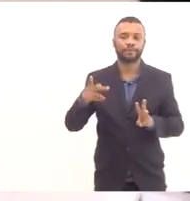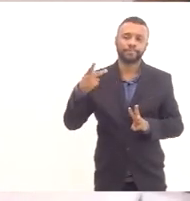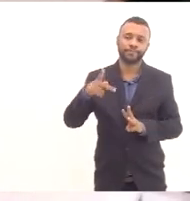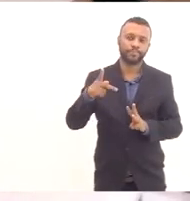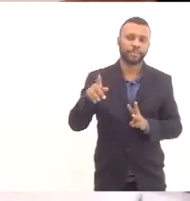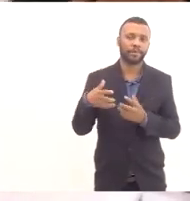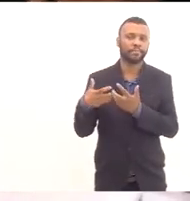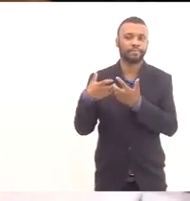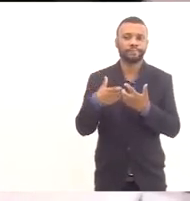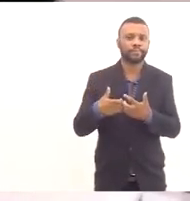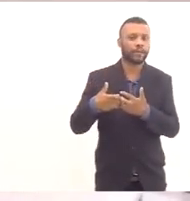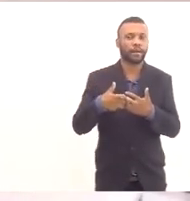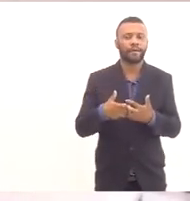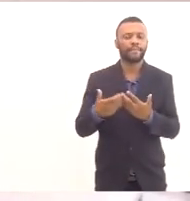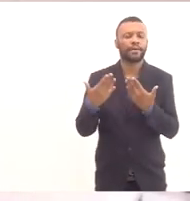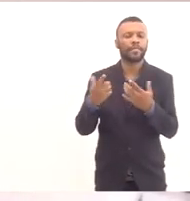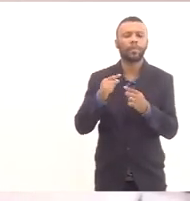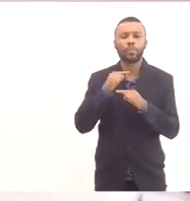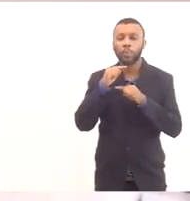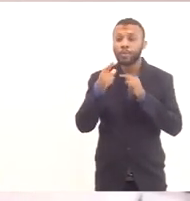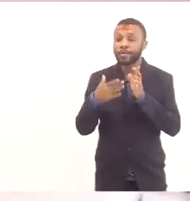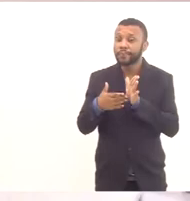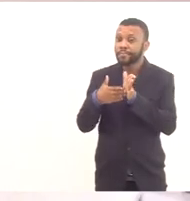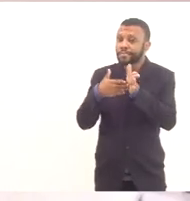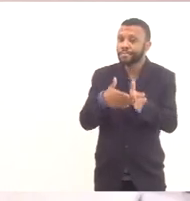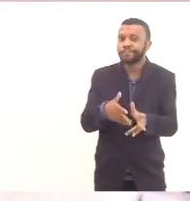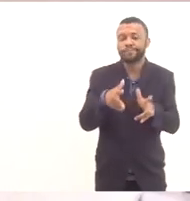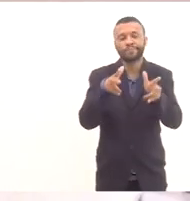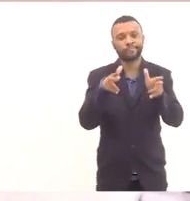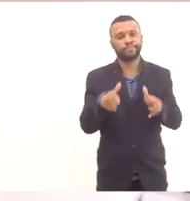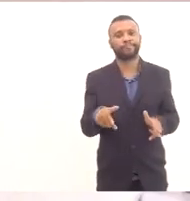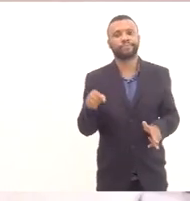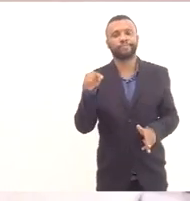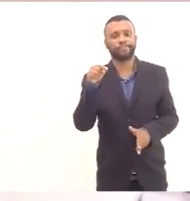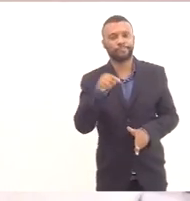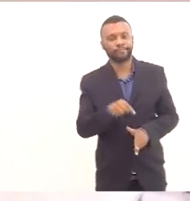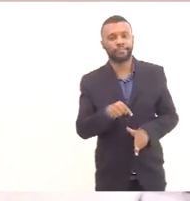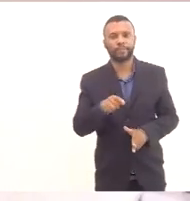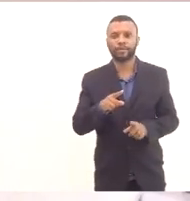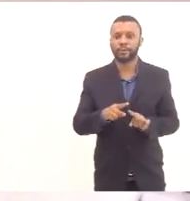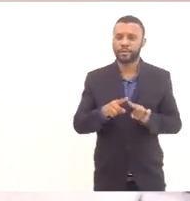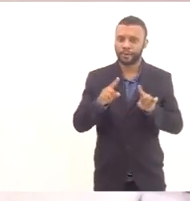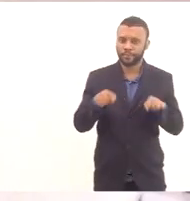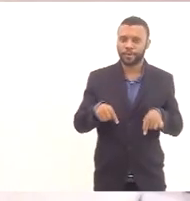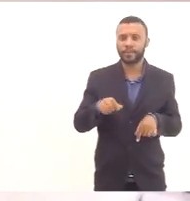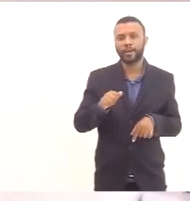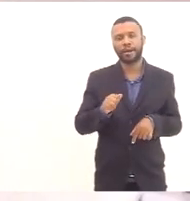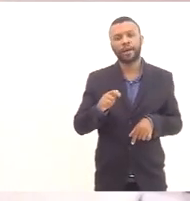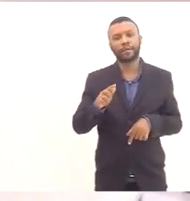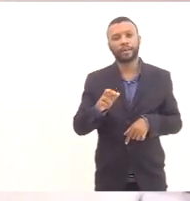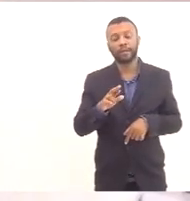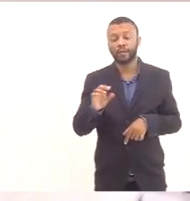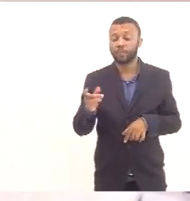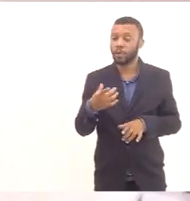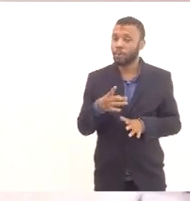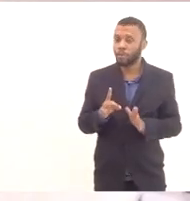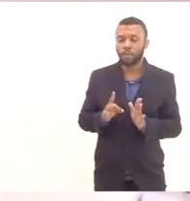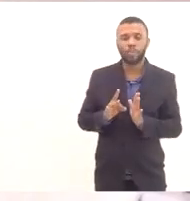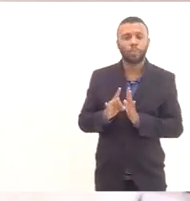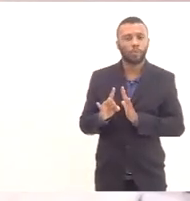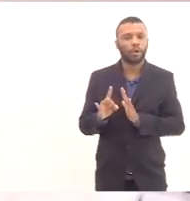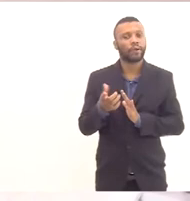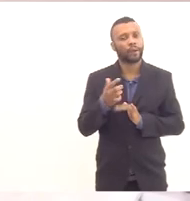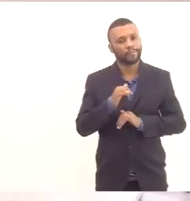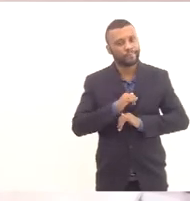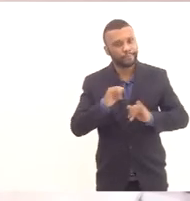levantando pondo em dúvida a lisura dos servidores da GR Então faço aqui o meio desagradável não dá todos servidores toda